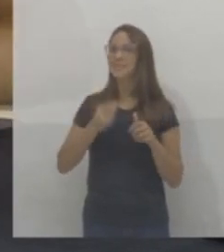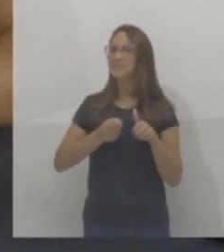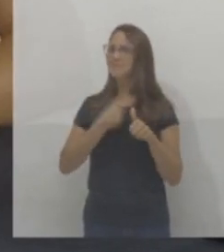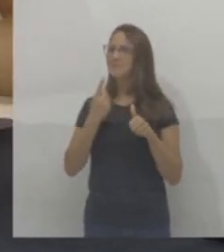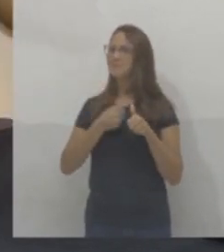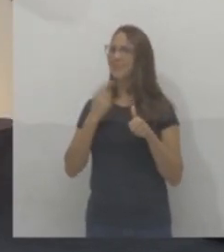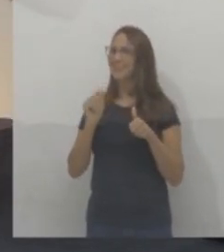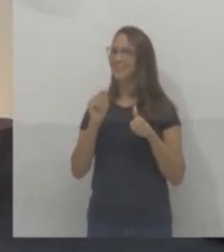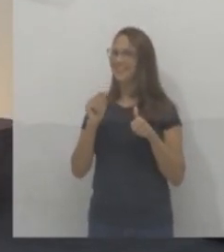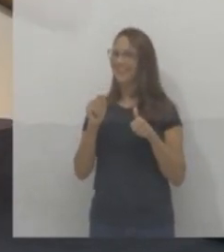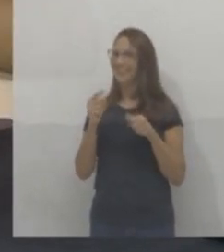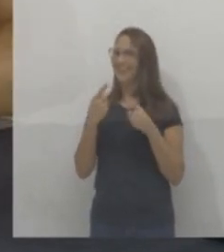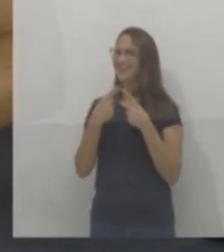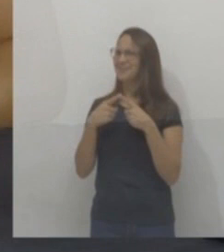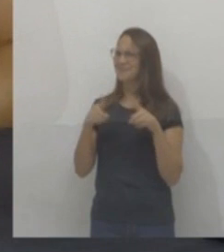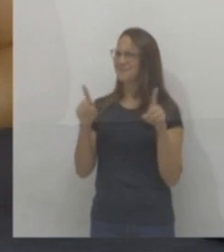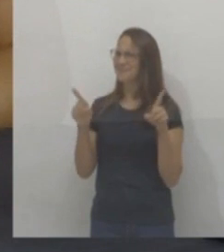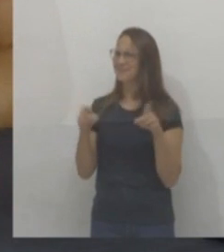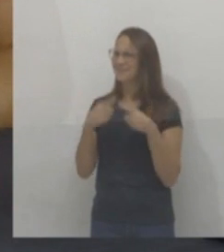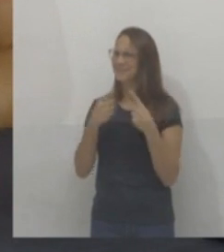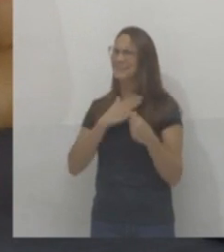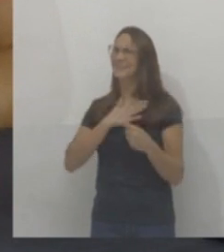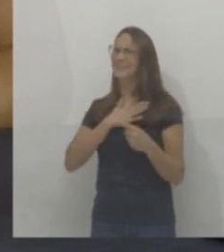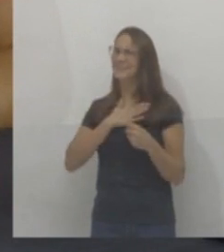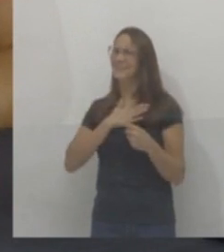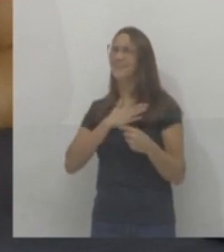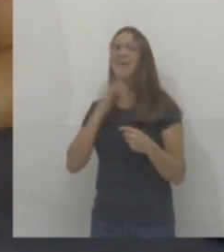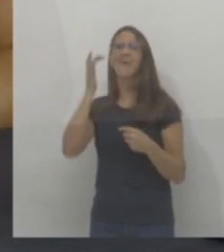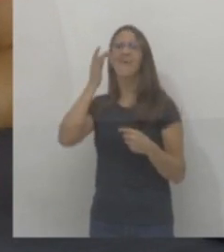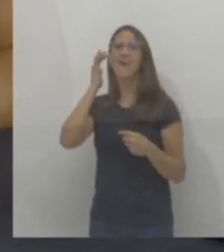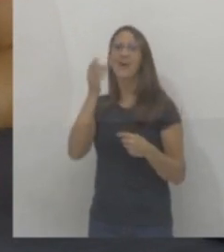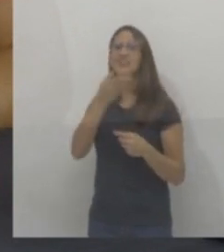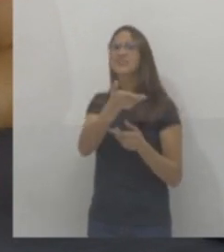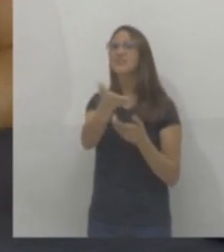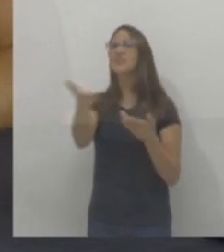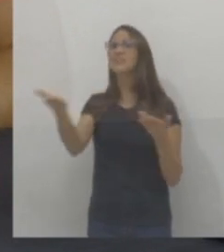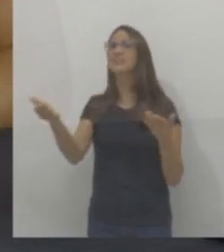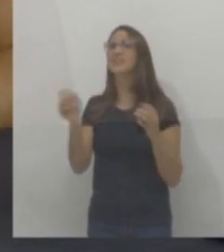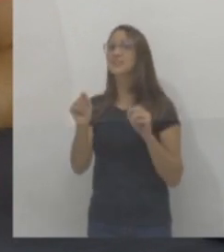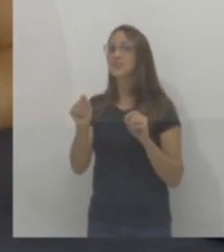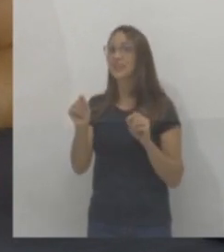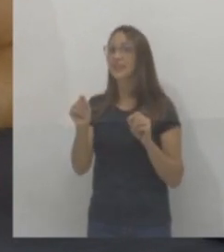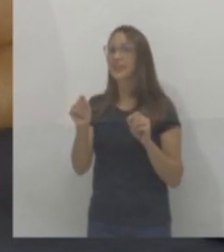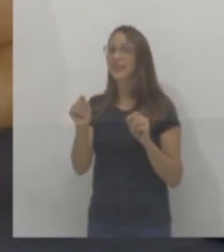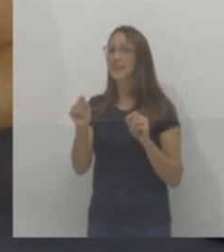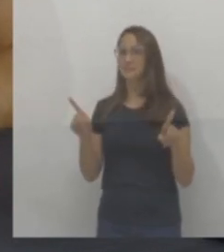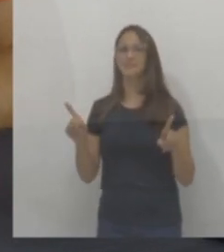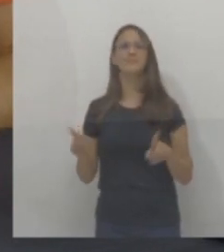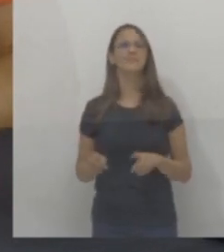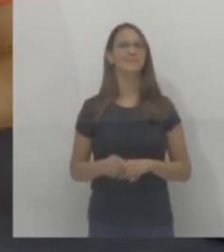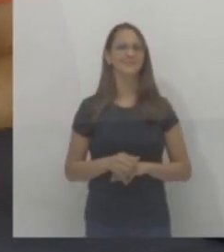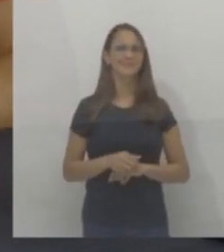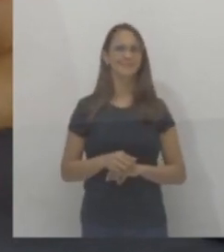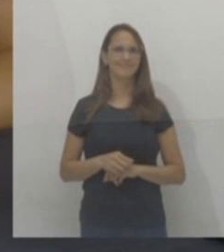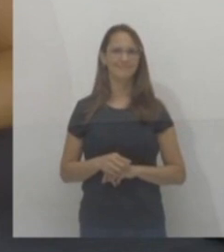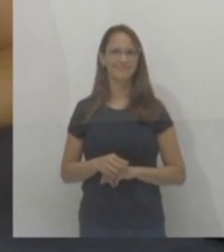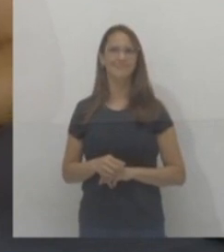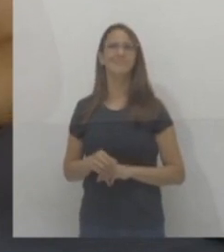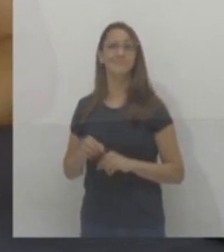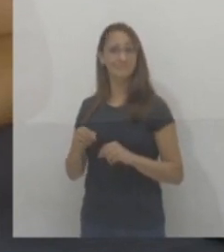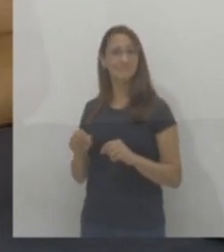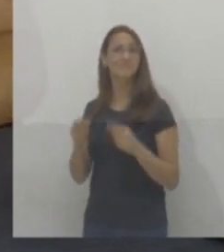de falar para meus alunos o que eu acho de vocês, tá? Para mim, vocês são isso aqui.